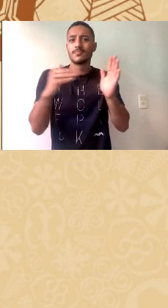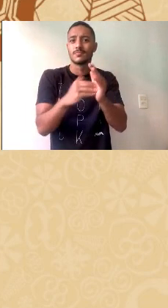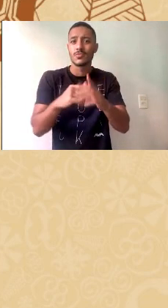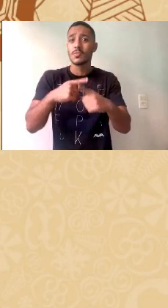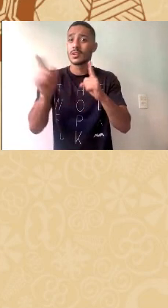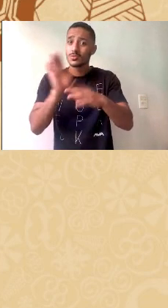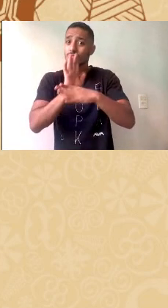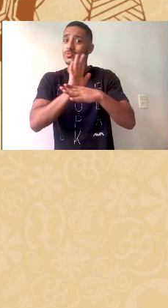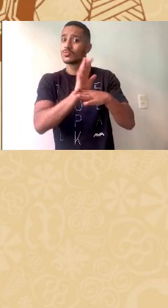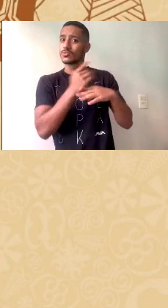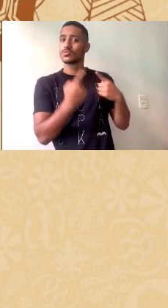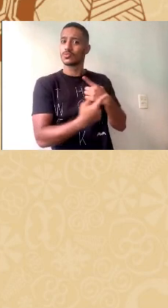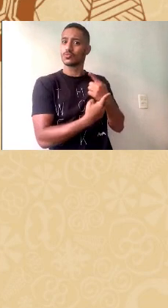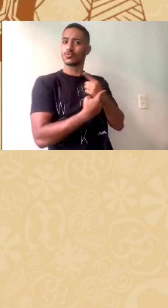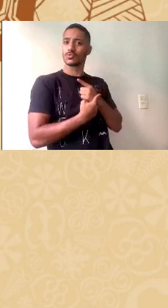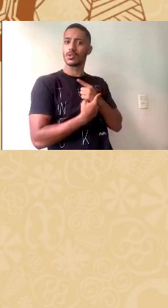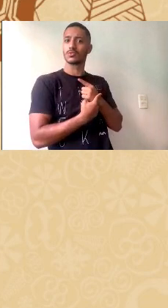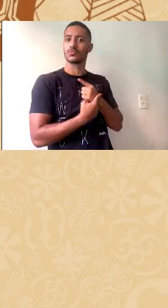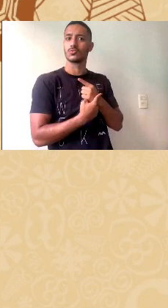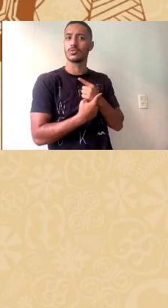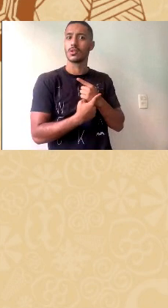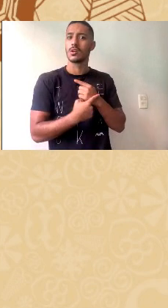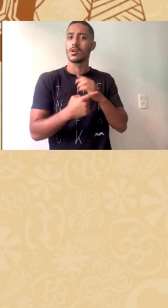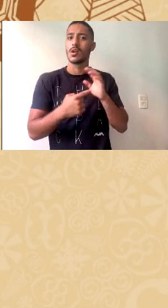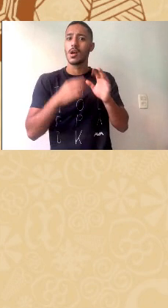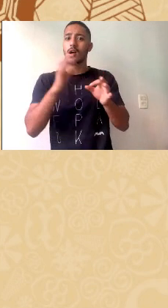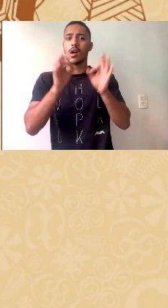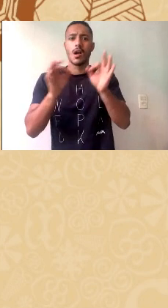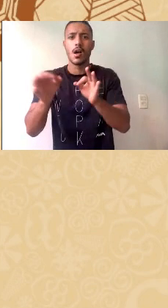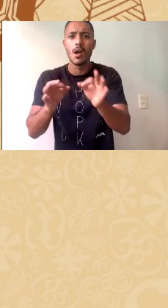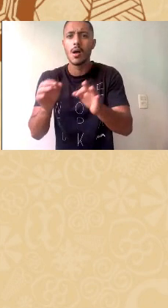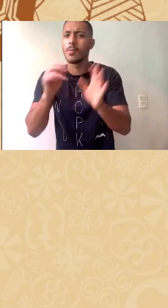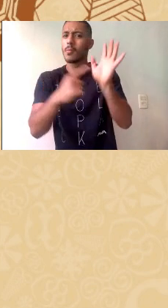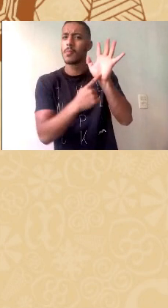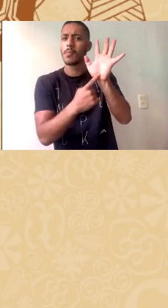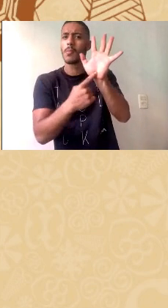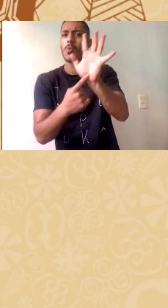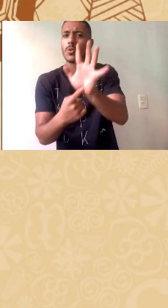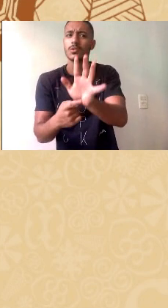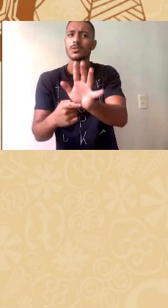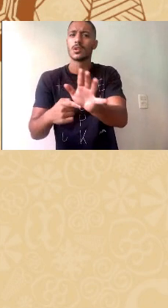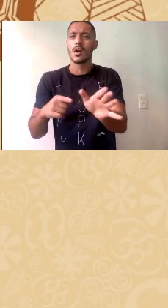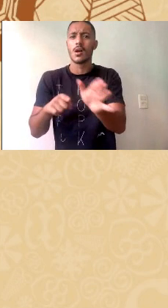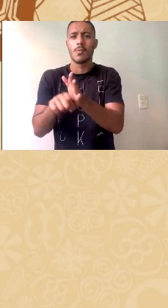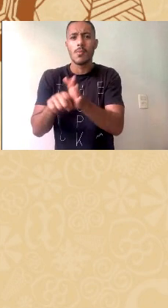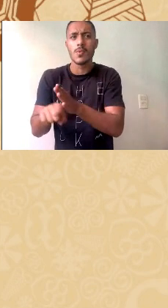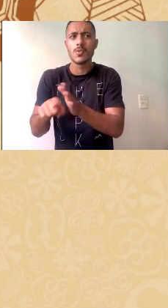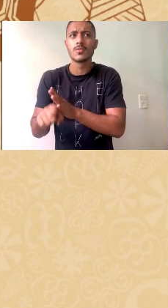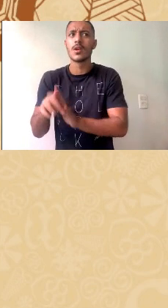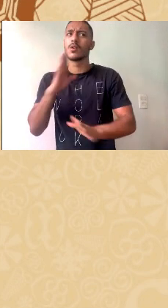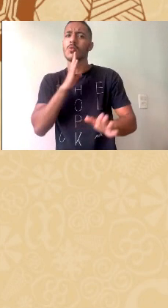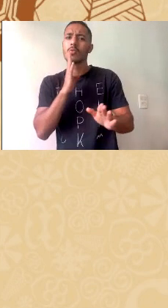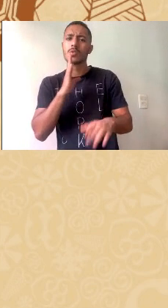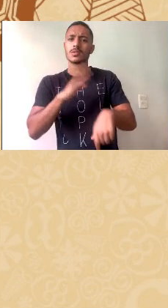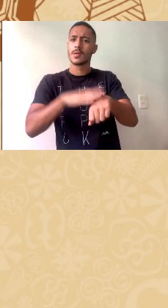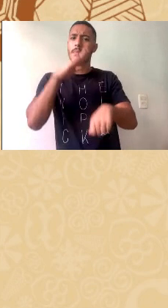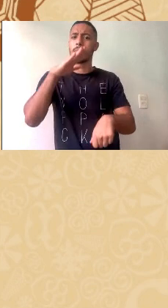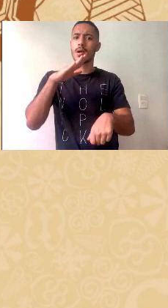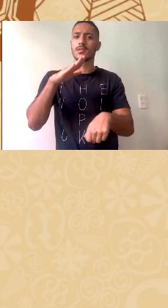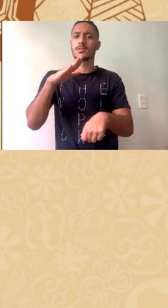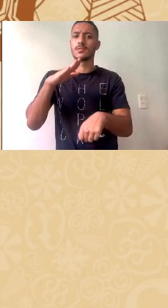pistas para onde que a gente pode buscar se a gente quer aprofundar um pouco mais, né, e conhecer um pouco mais. Então, a segunda fase